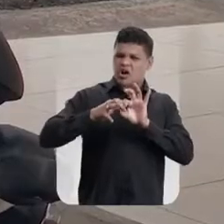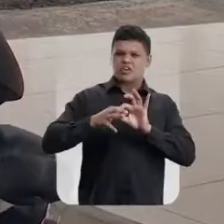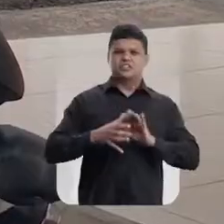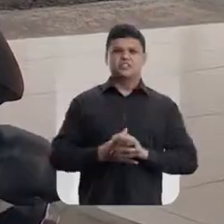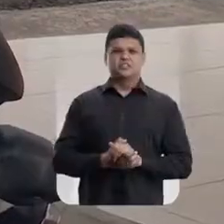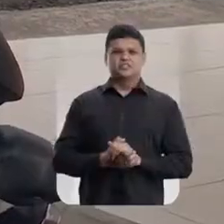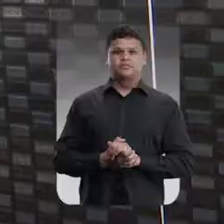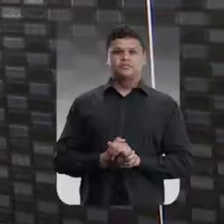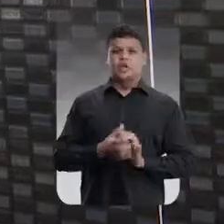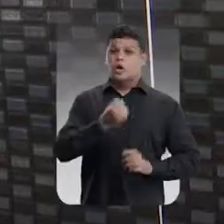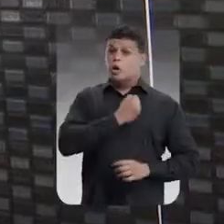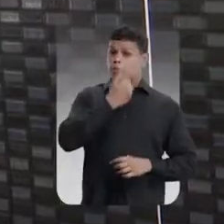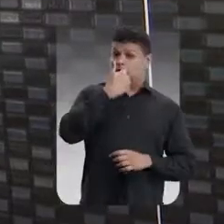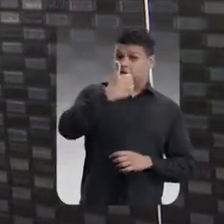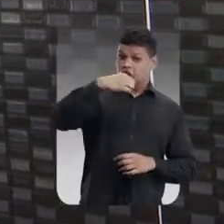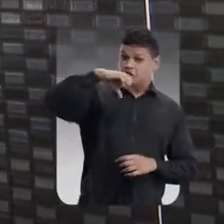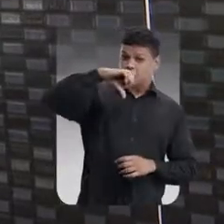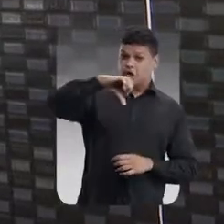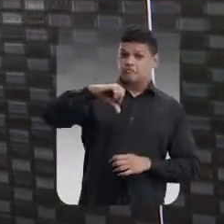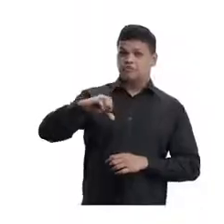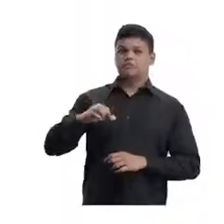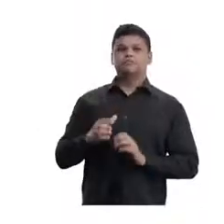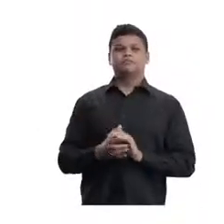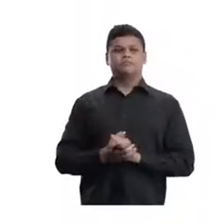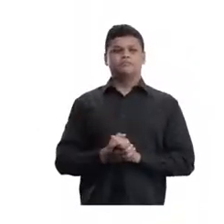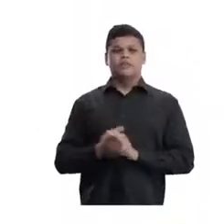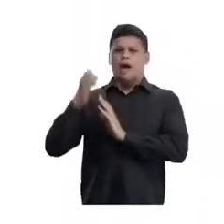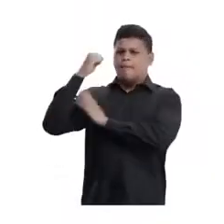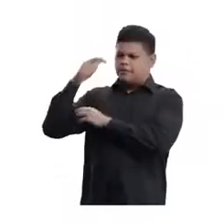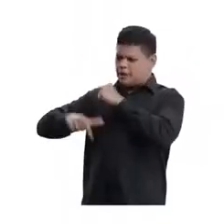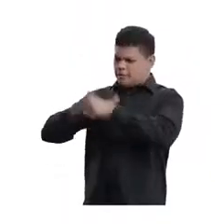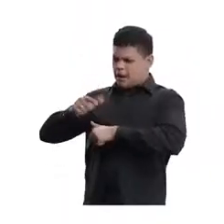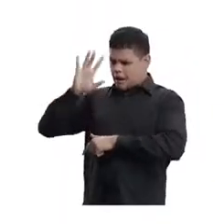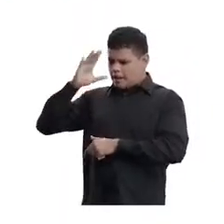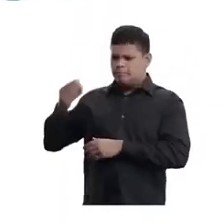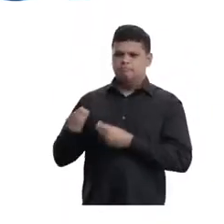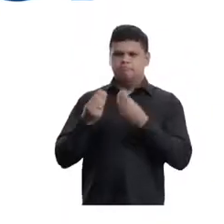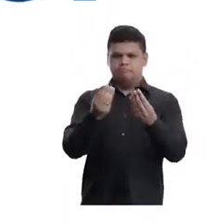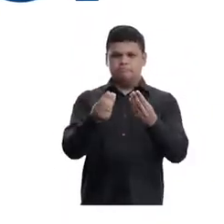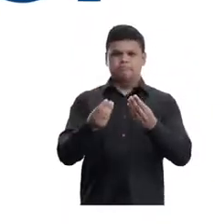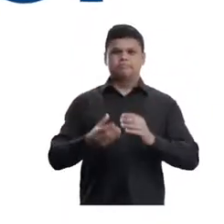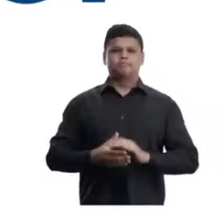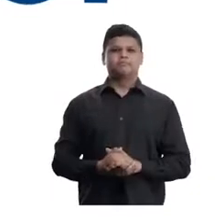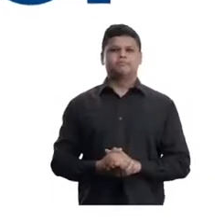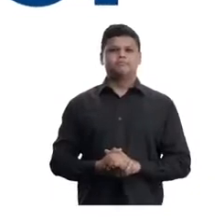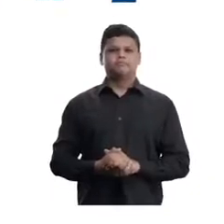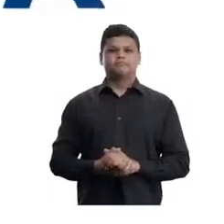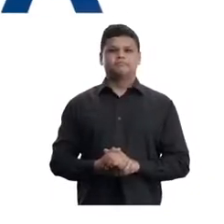contigo, negão! É 19. Amazonino resolve, Amazonino constrói.